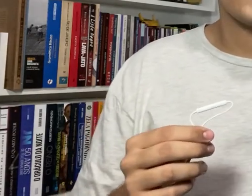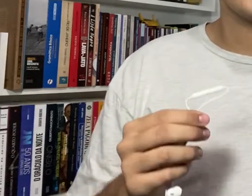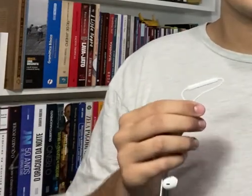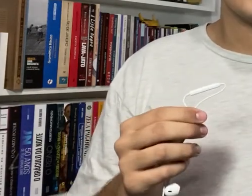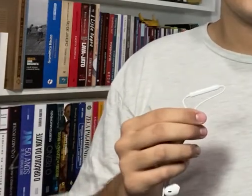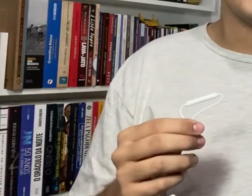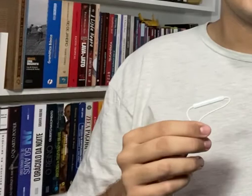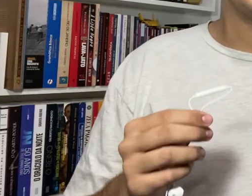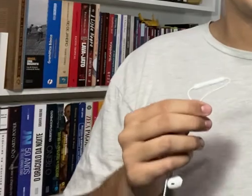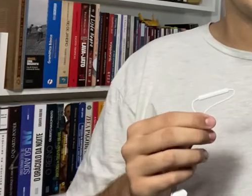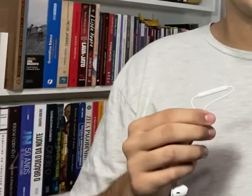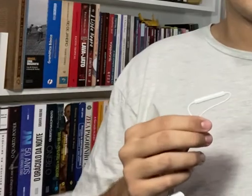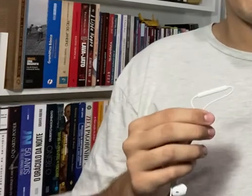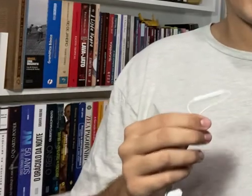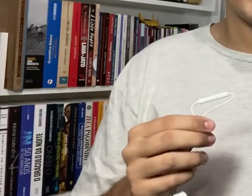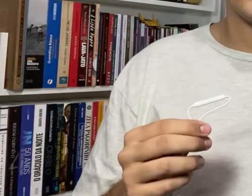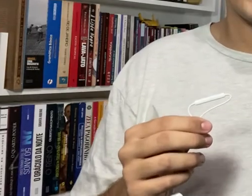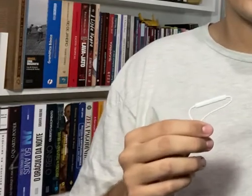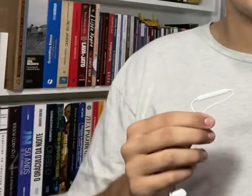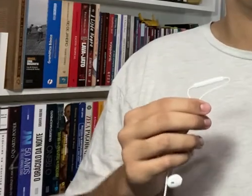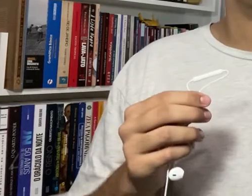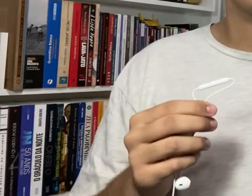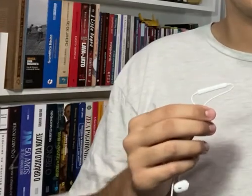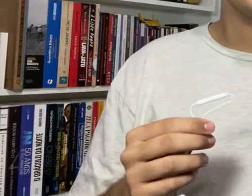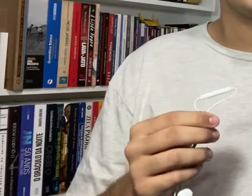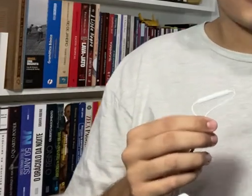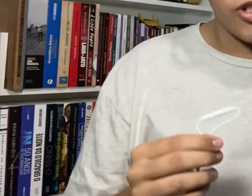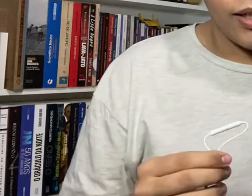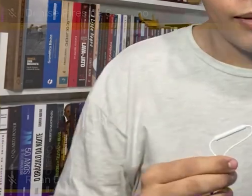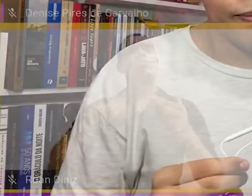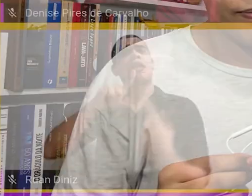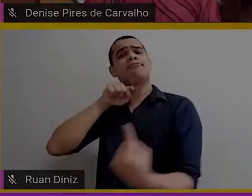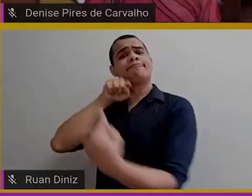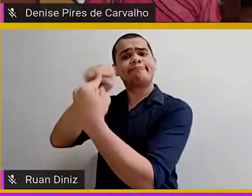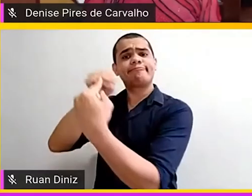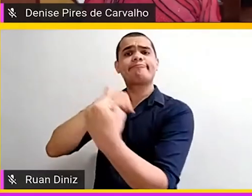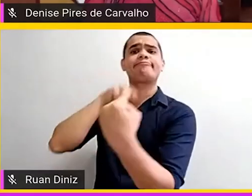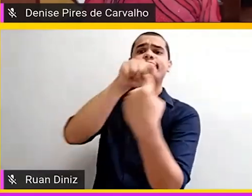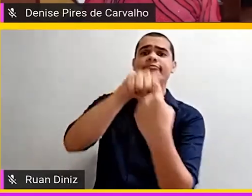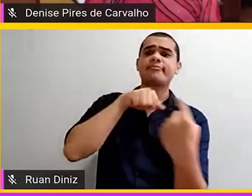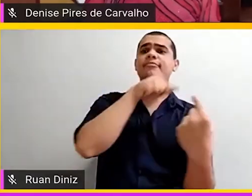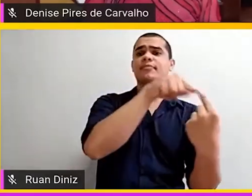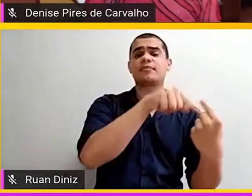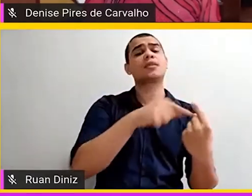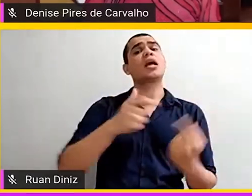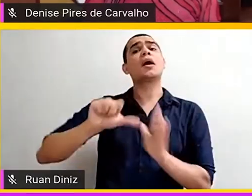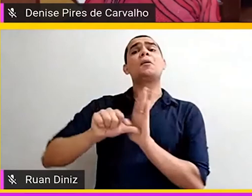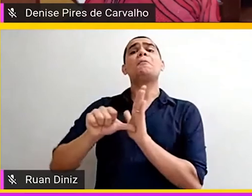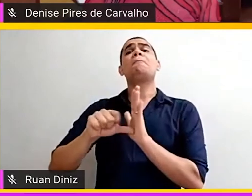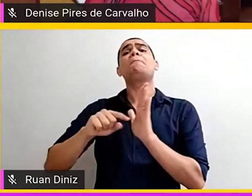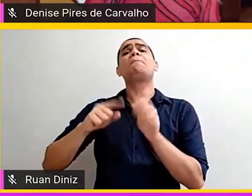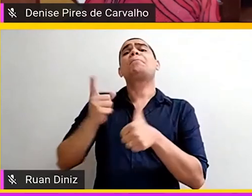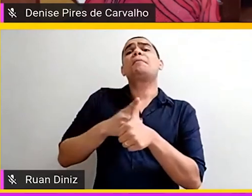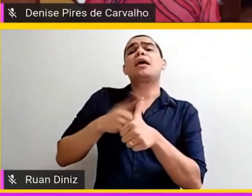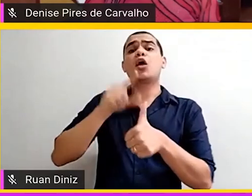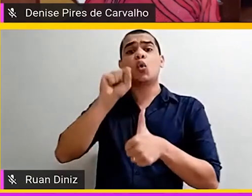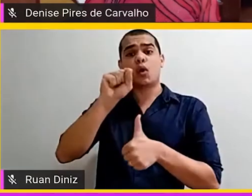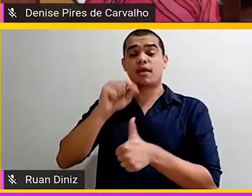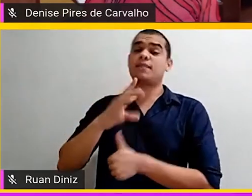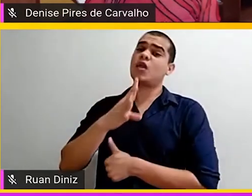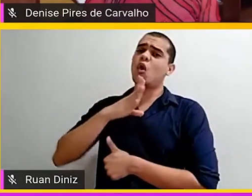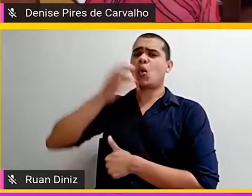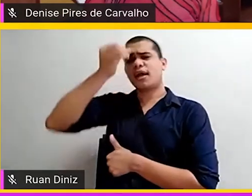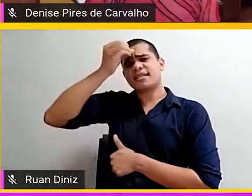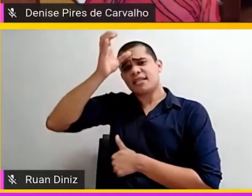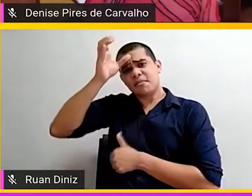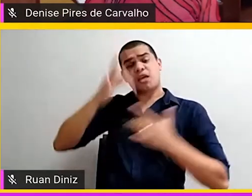formulário de inscrição no perfil da Pró-Reitoria de Extensão no Instagram. Somos conhecimento, somos solidariedade e